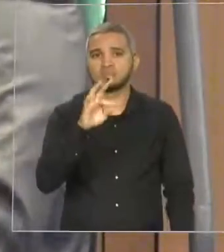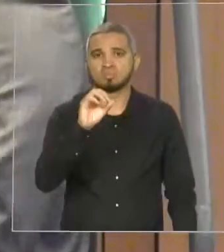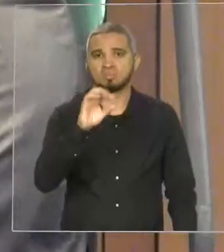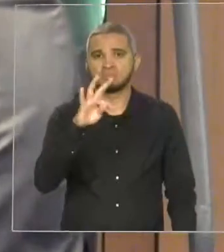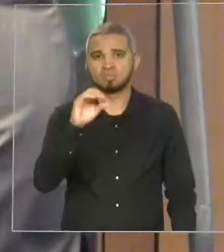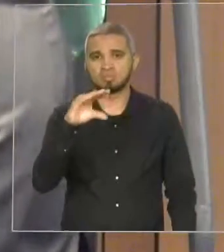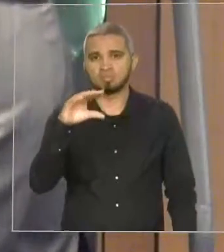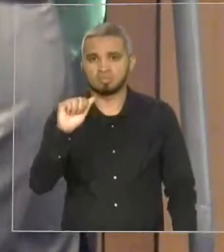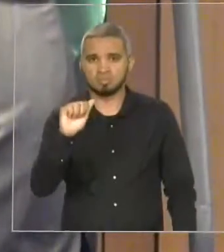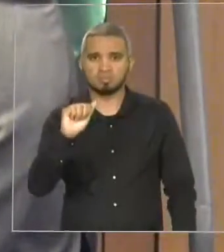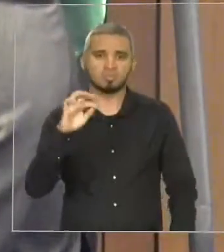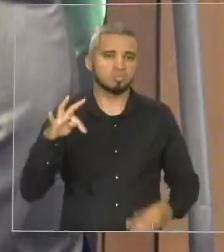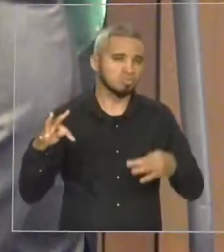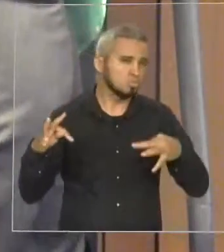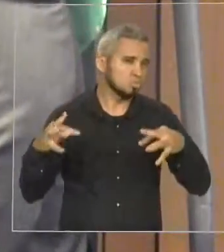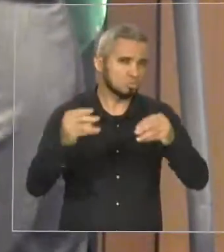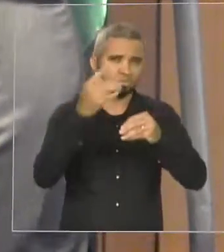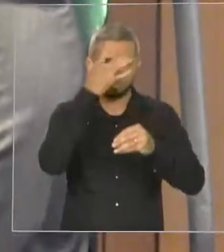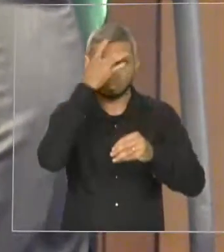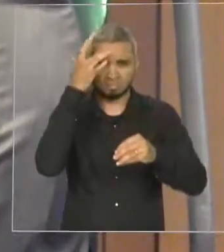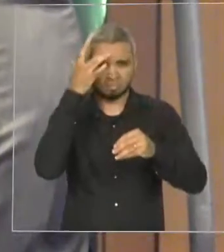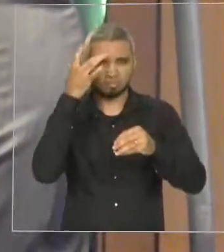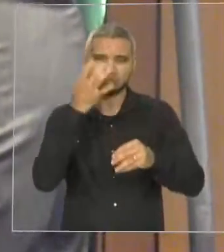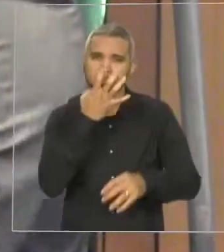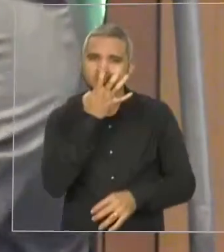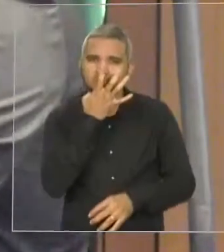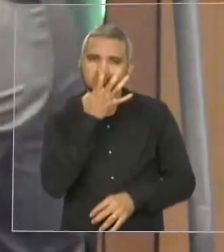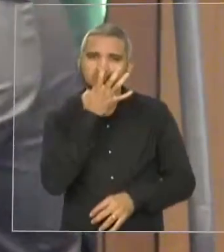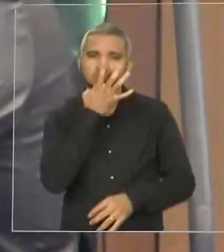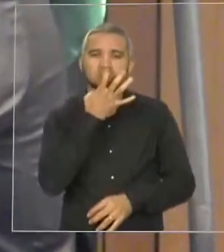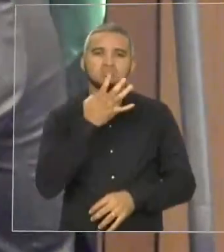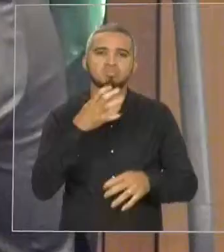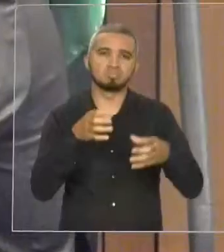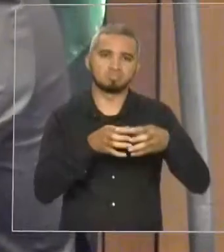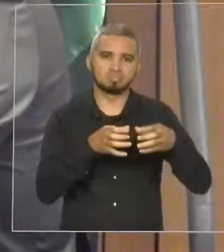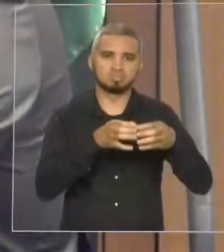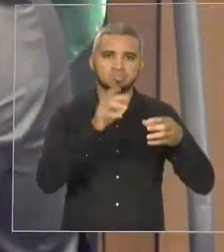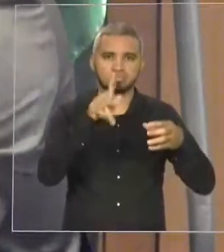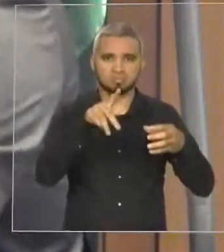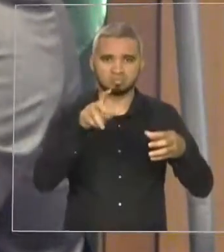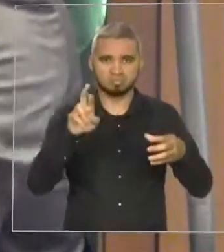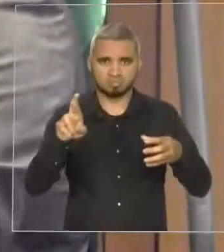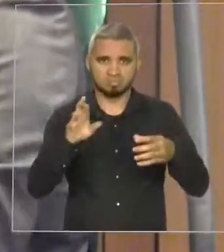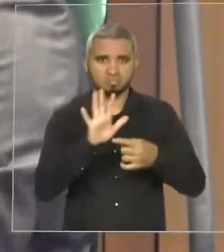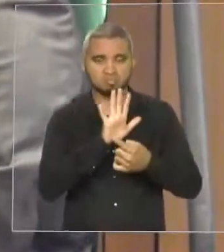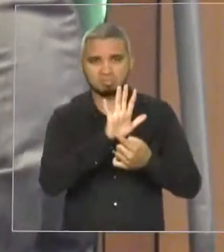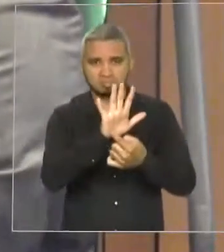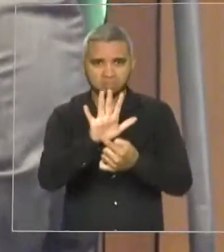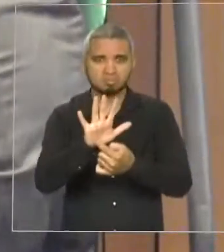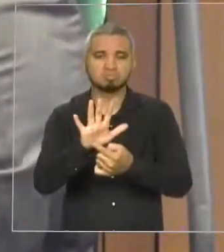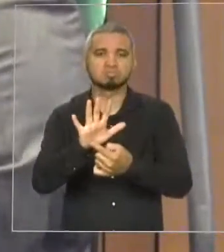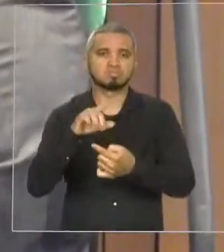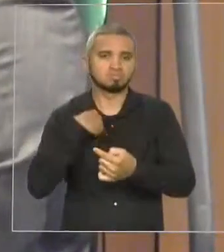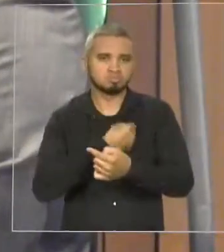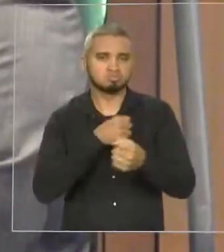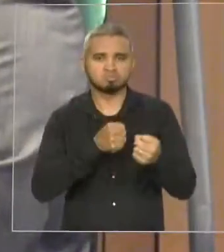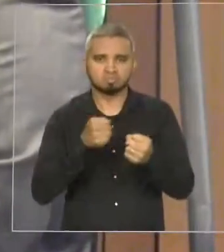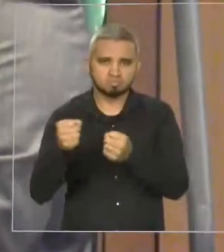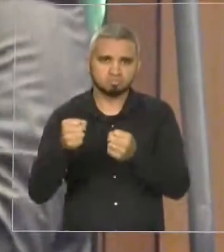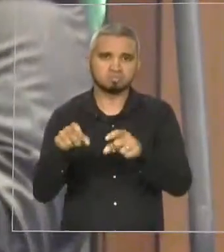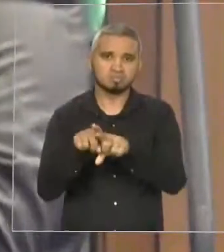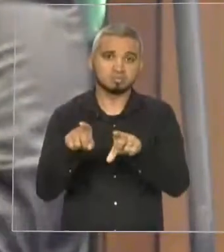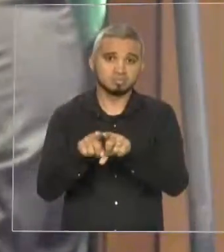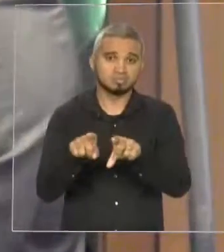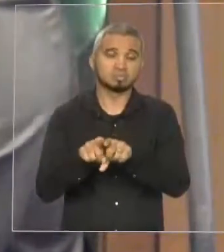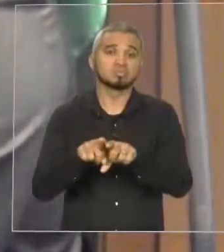prestigiando esse evento maravilhoso, um evento que o PR realmente mostrou para que veio no estado do Maranhão e o